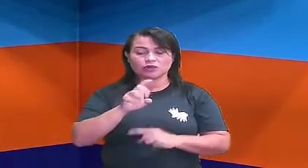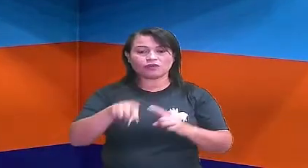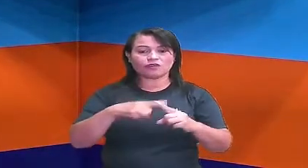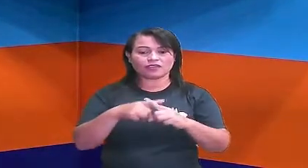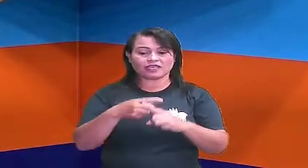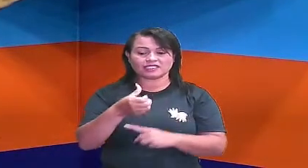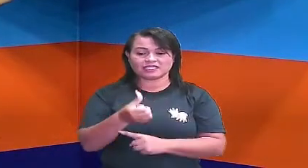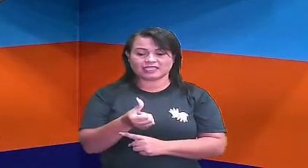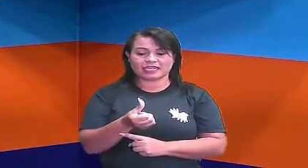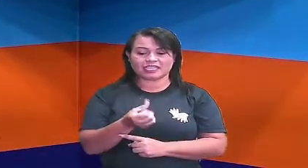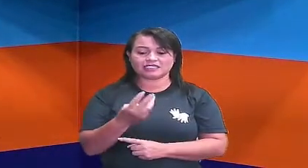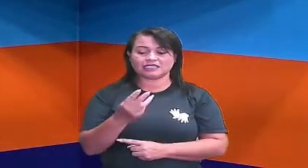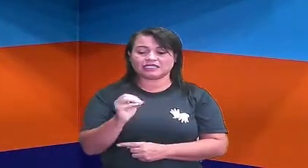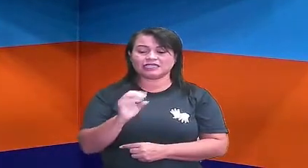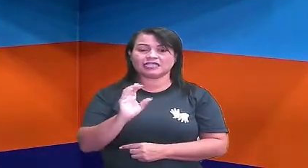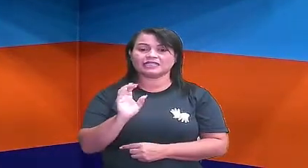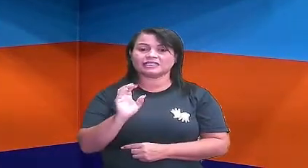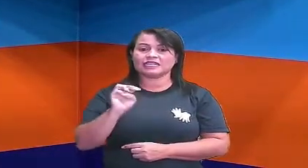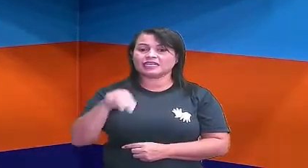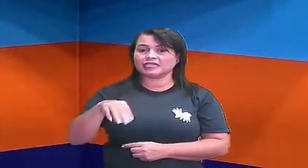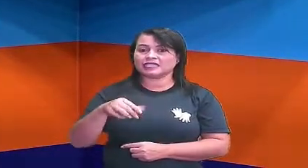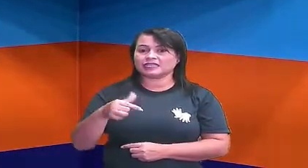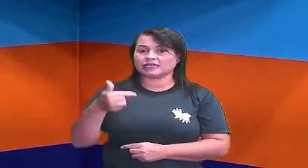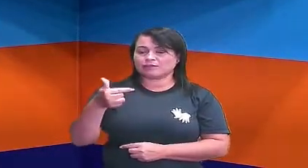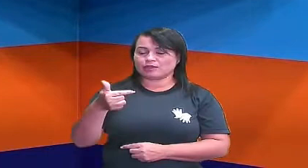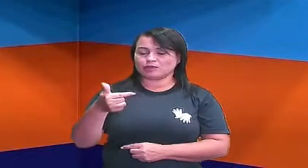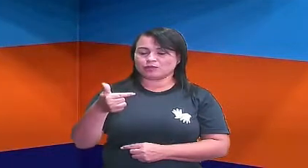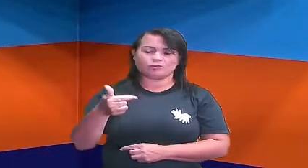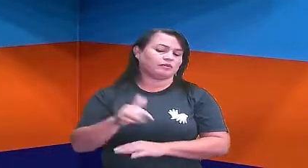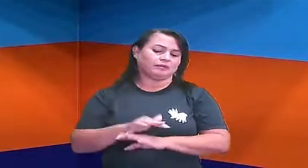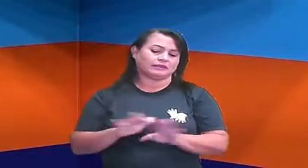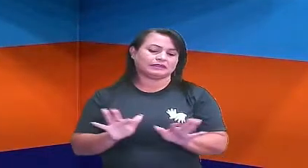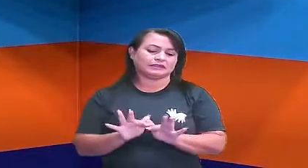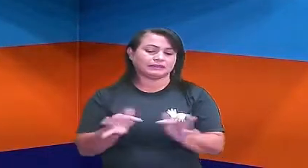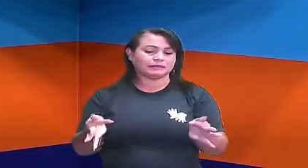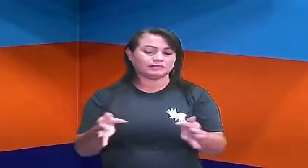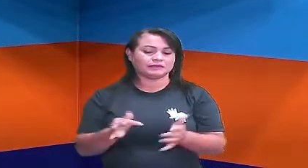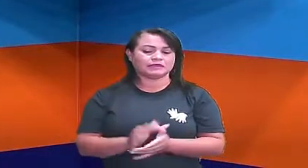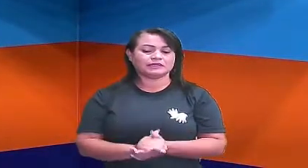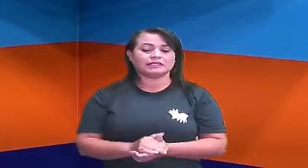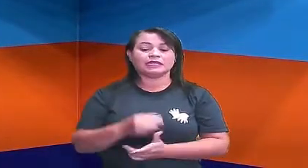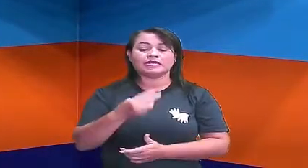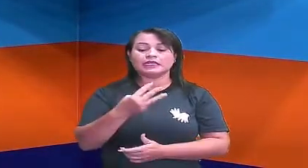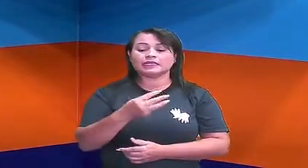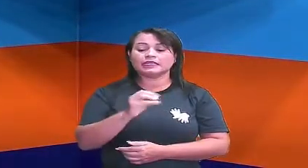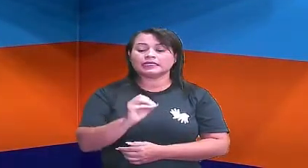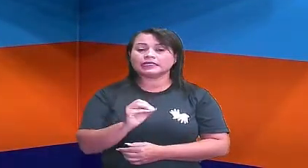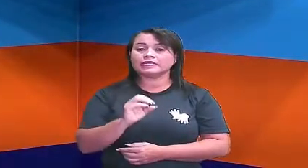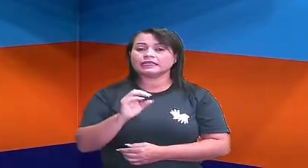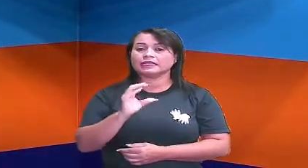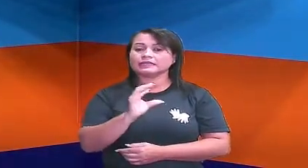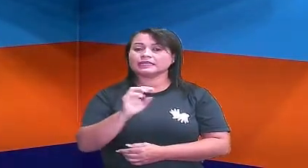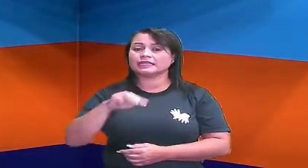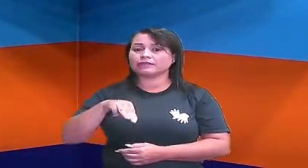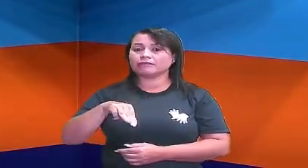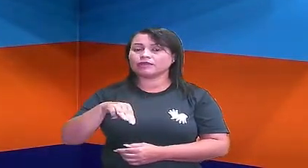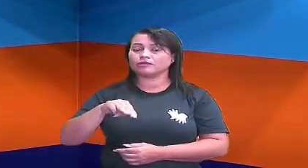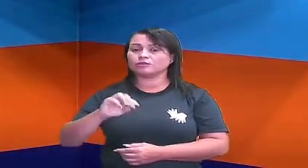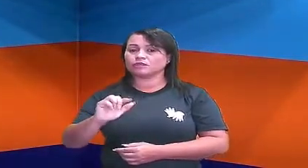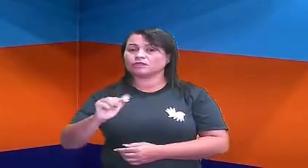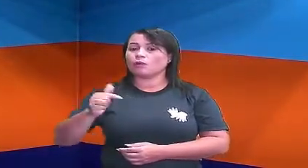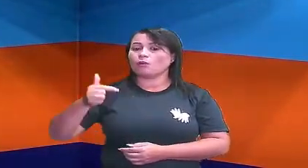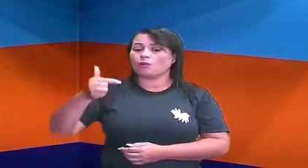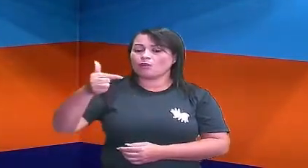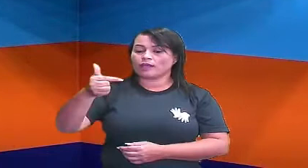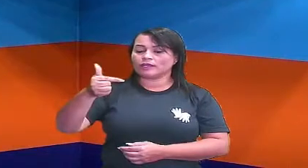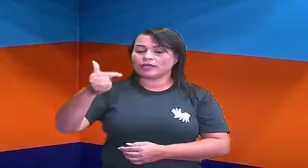30 centímetros. 6 vezes 5, 30. Acabou. 30 centímetros ao quadrado, lembra